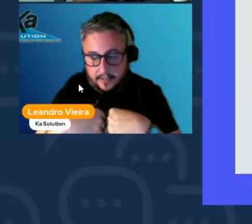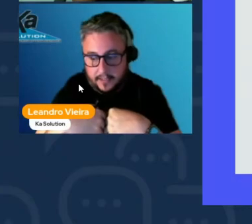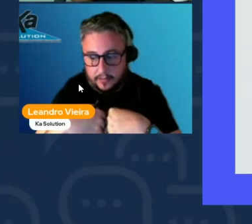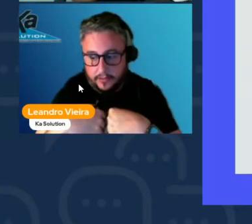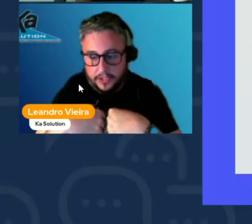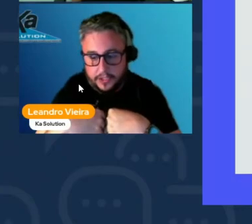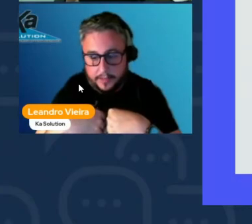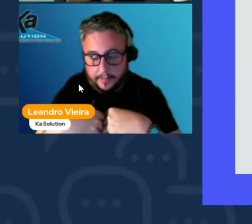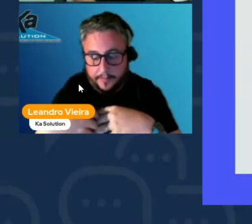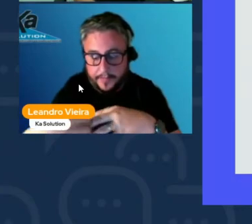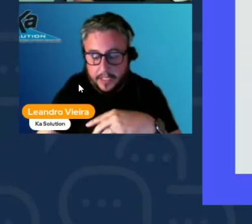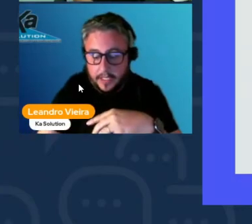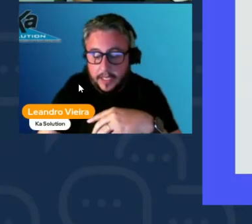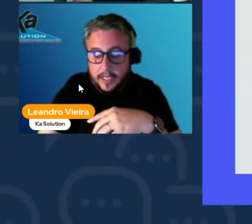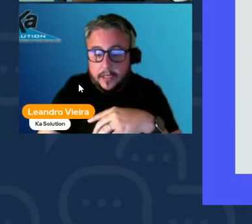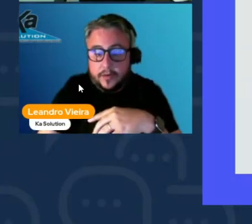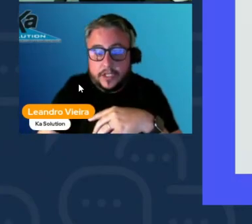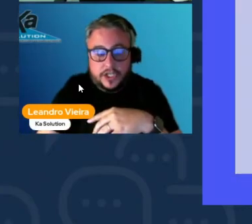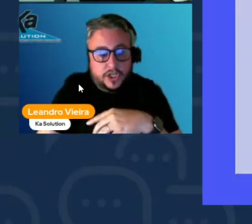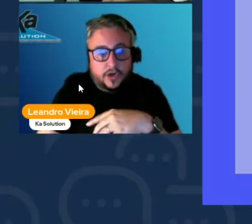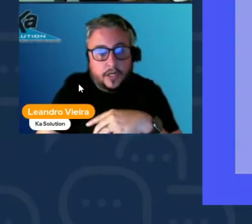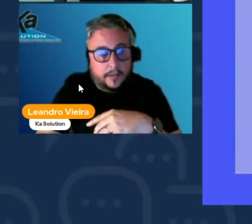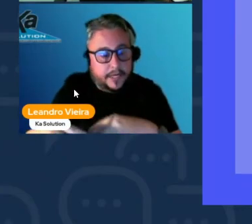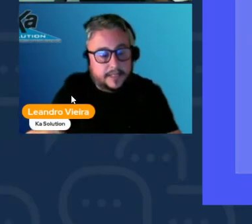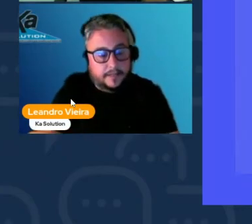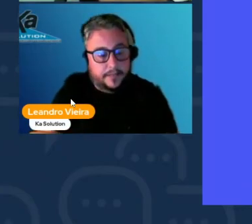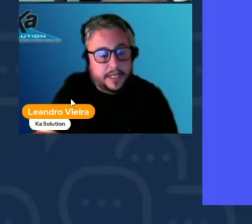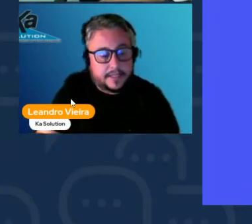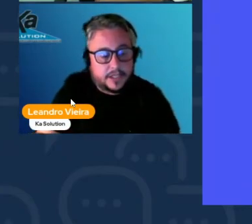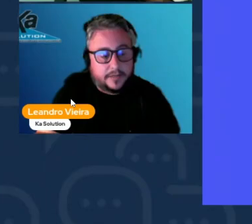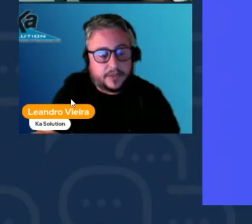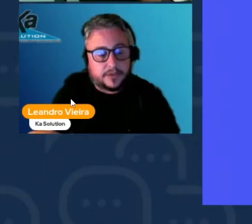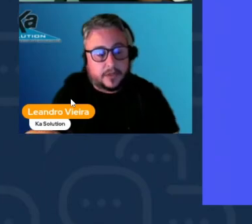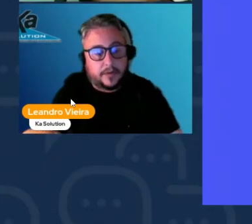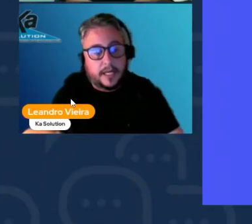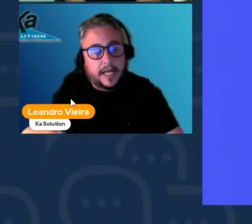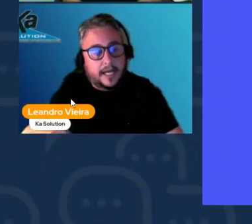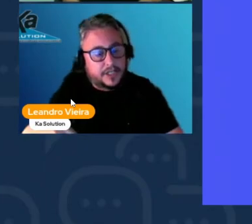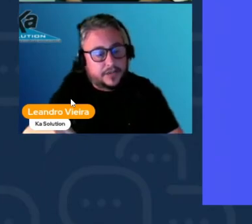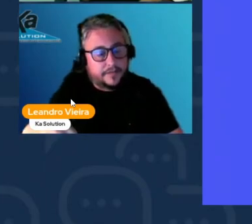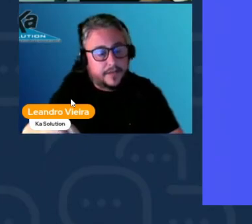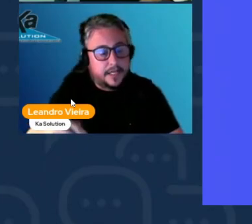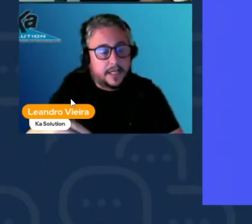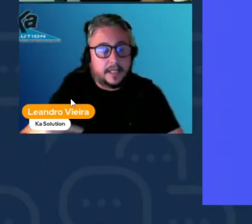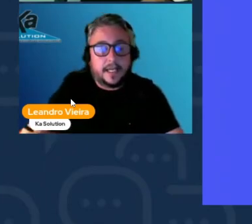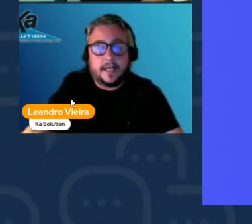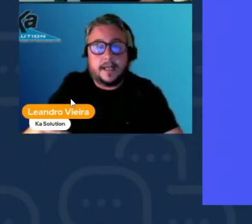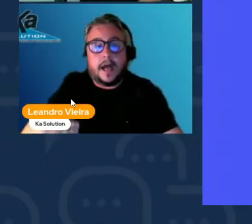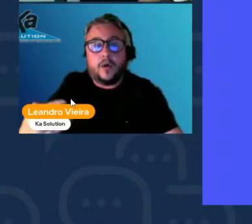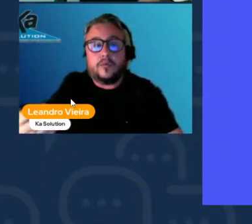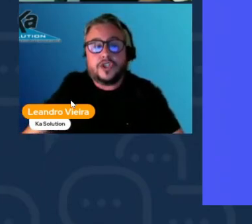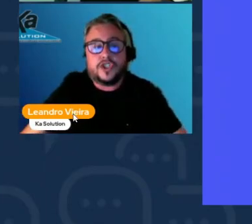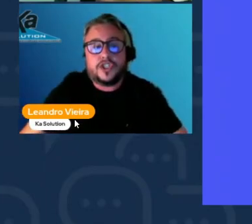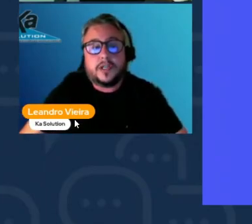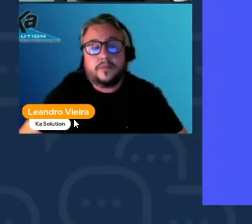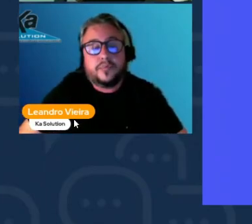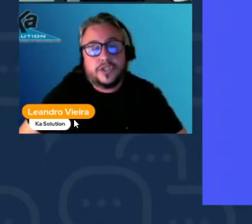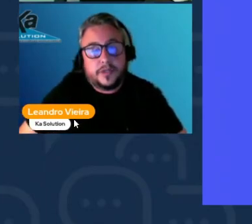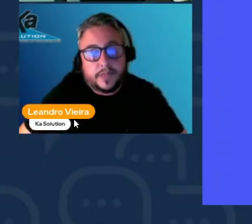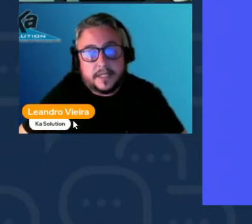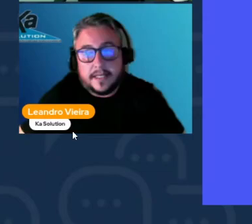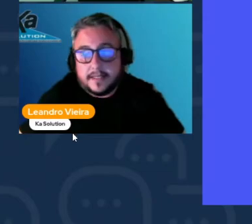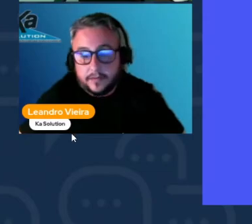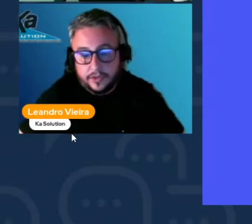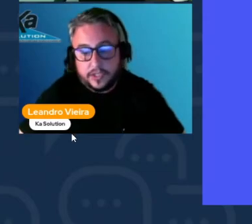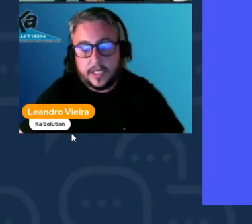utilizar essa tecnologia. E quando a gente olha para as empresas, né, pessoal, a gente vê, né, alguns tipos